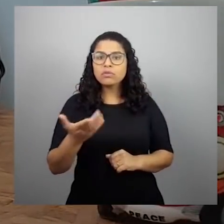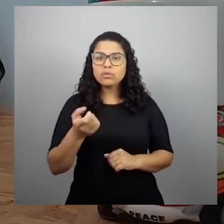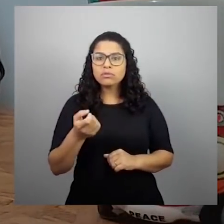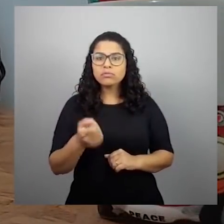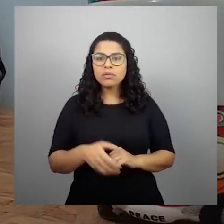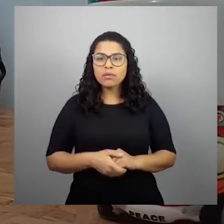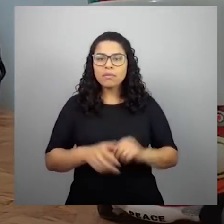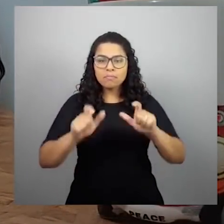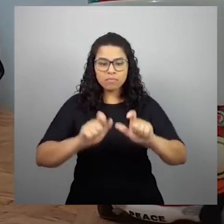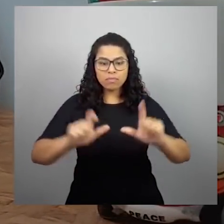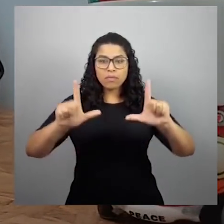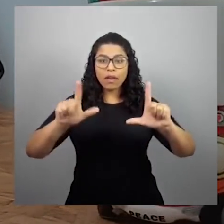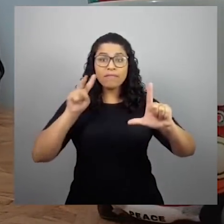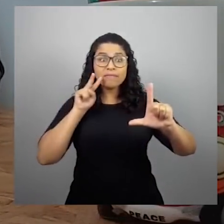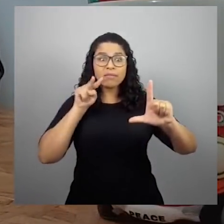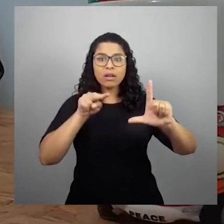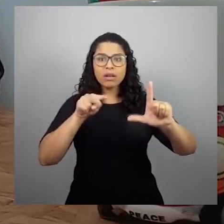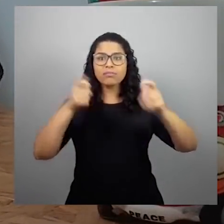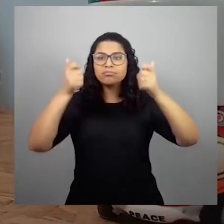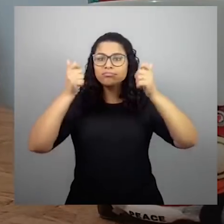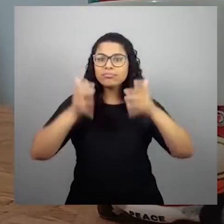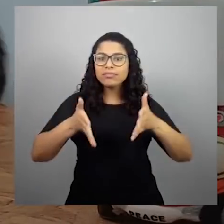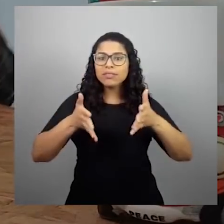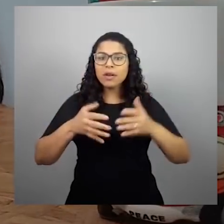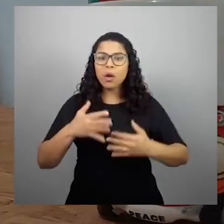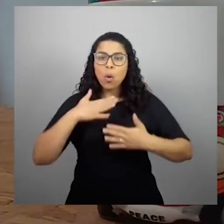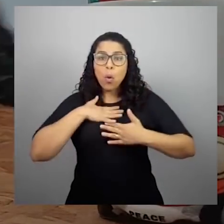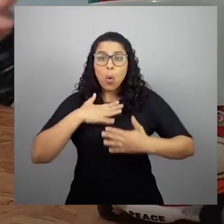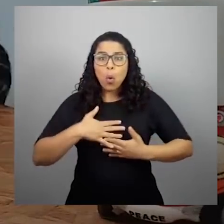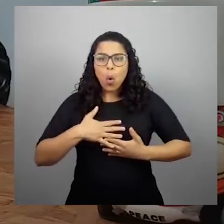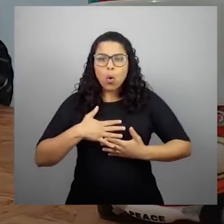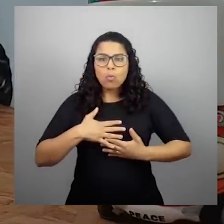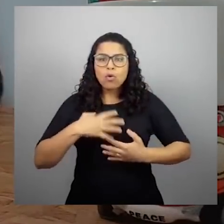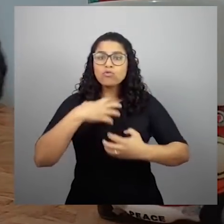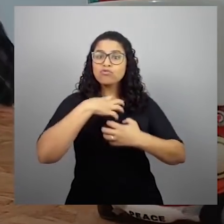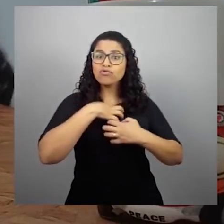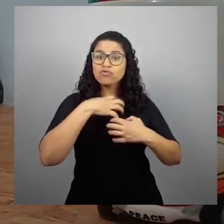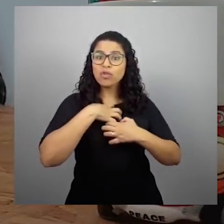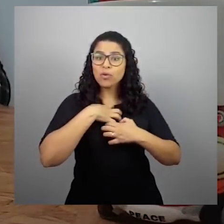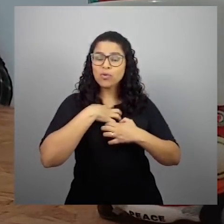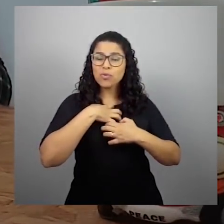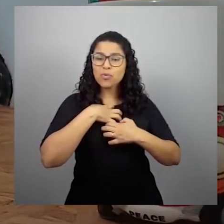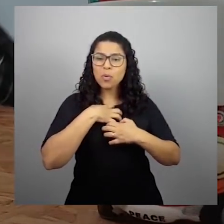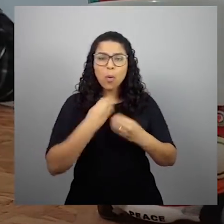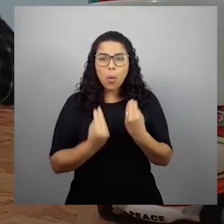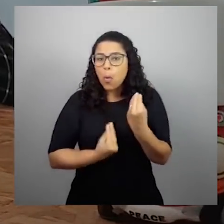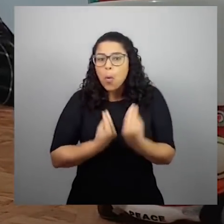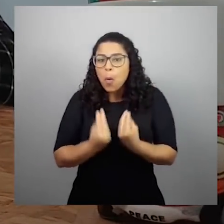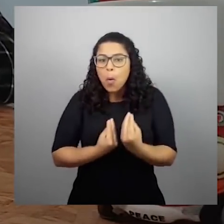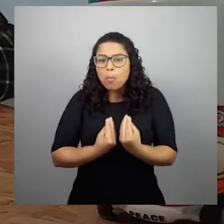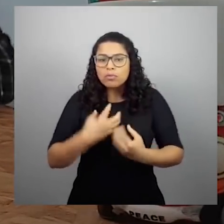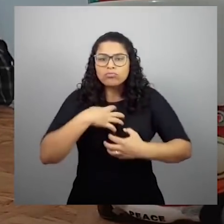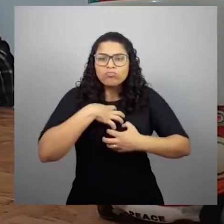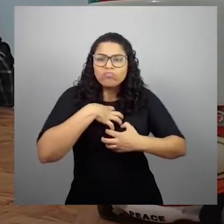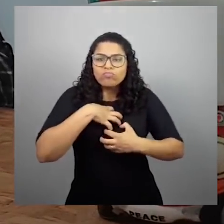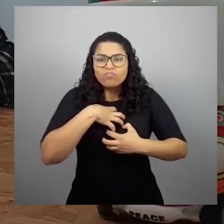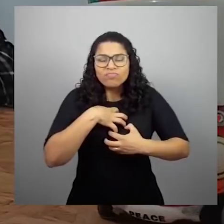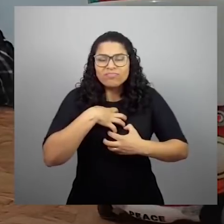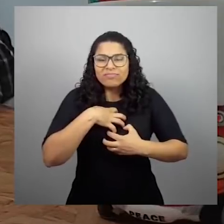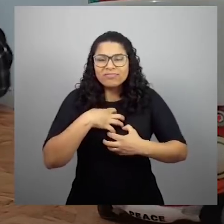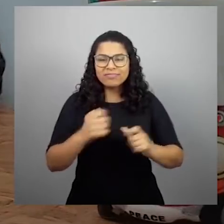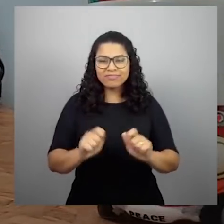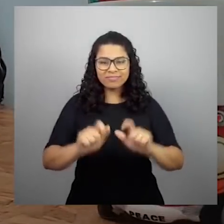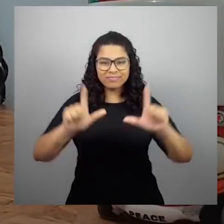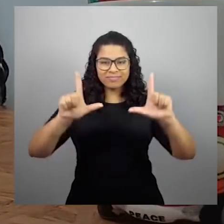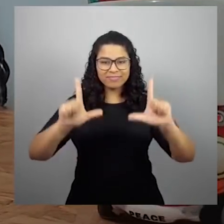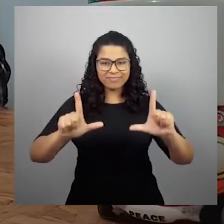a imagem aparecer e que eu falar, vocês vão reagir com o corpo de vocês. Como que o corpo de vocês reage a essas